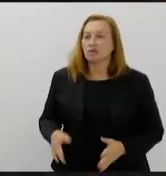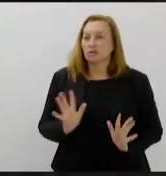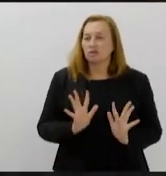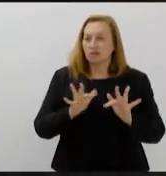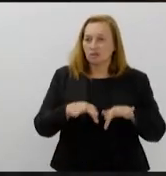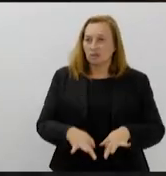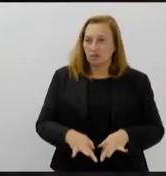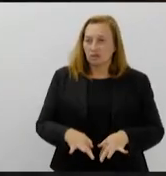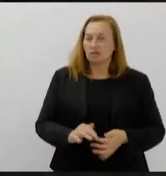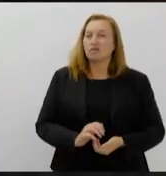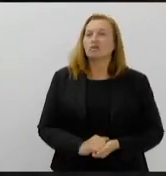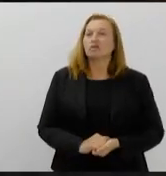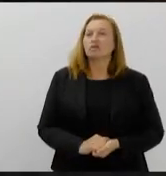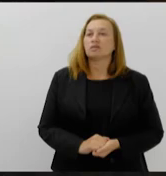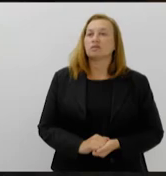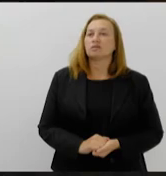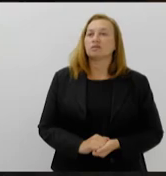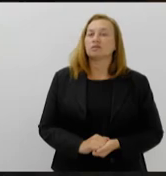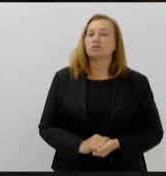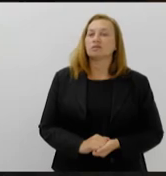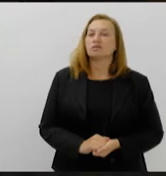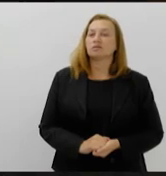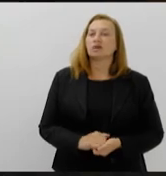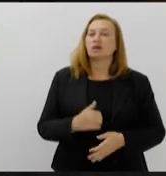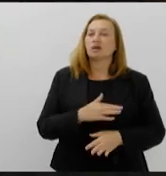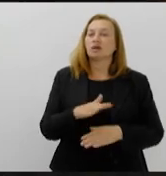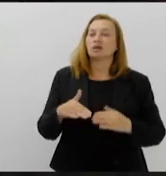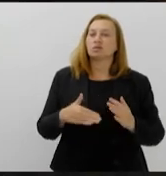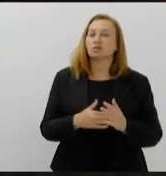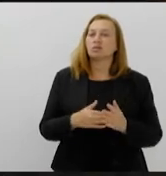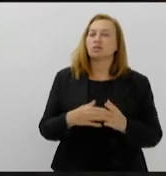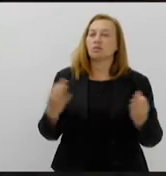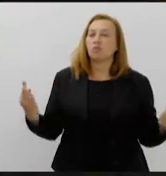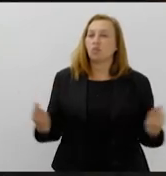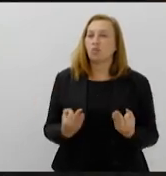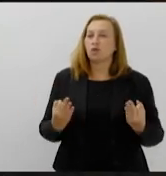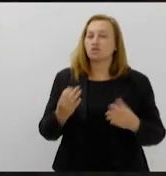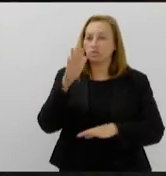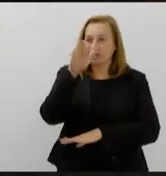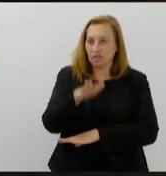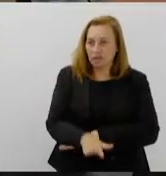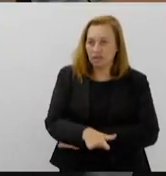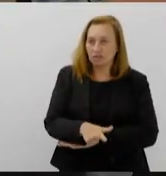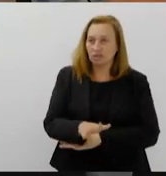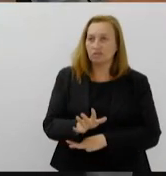declara encerrada a presente sessão, desejando a todos um ótimo final de tarde.